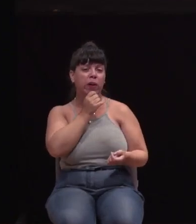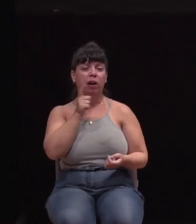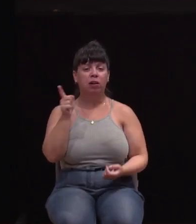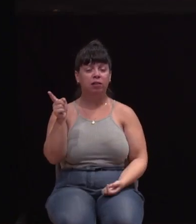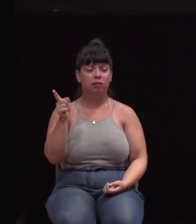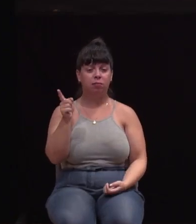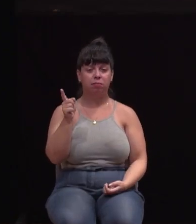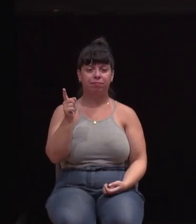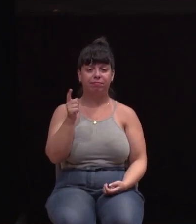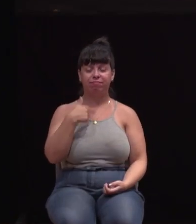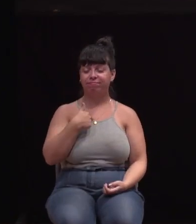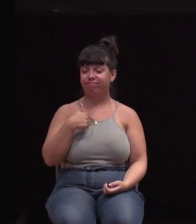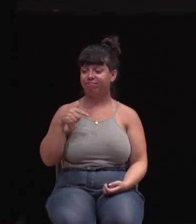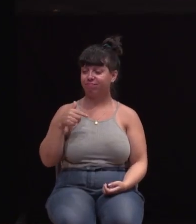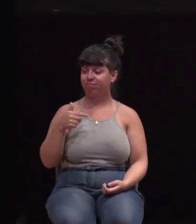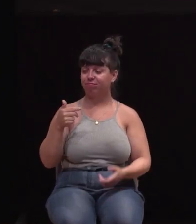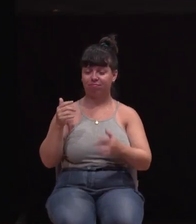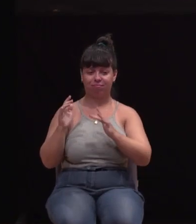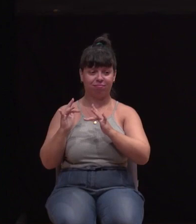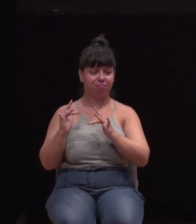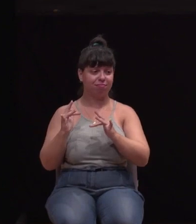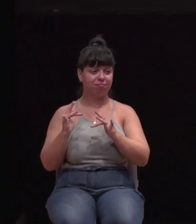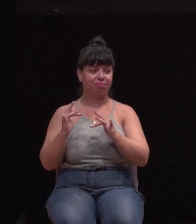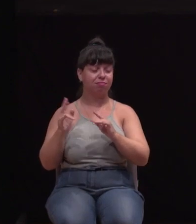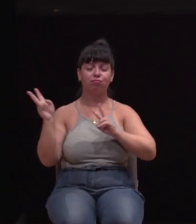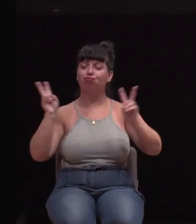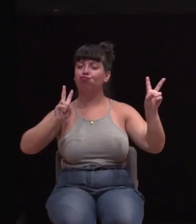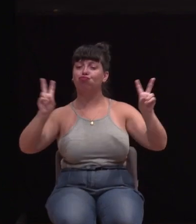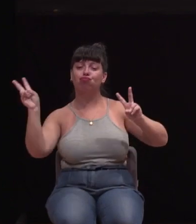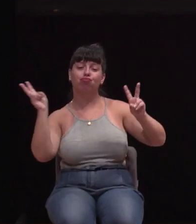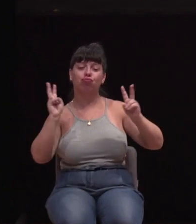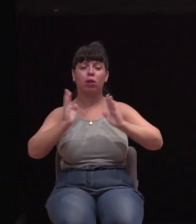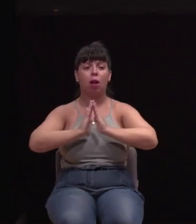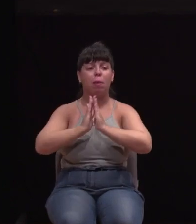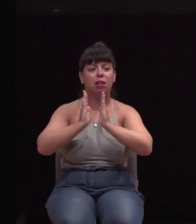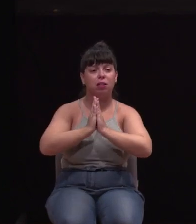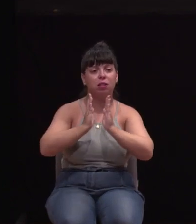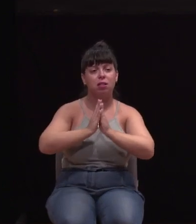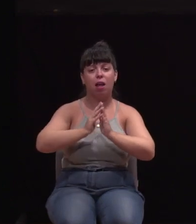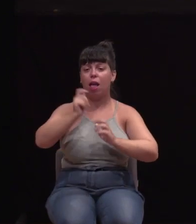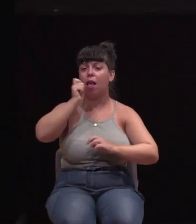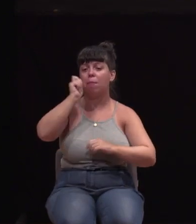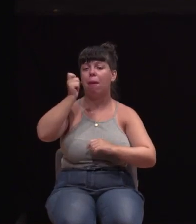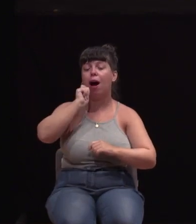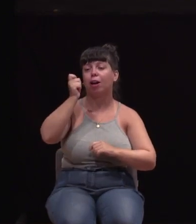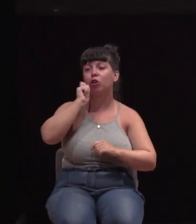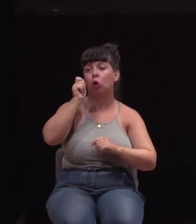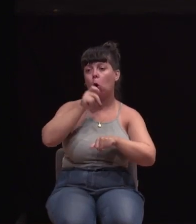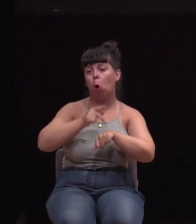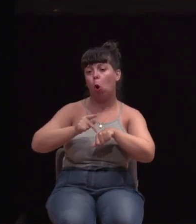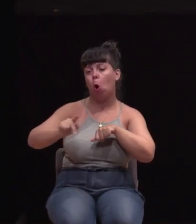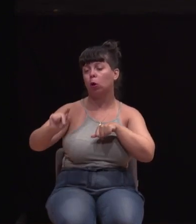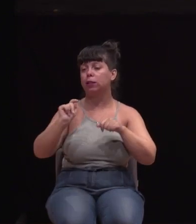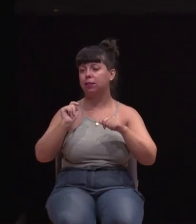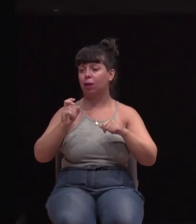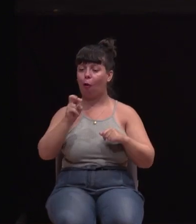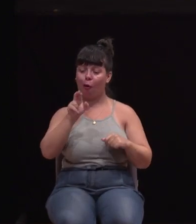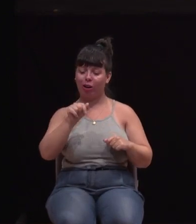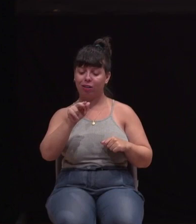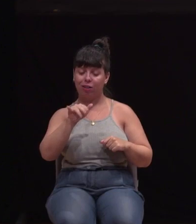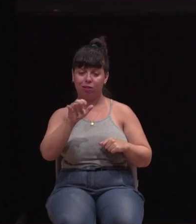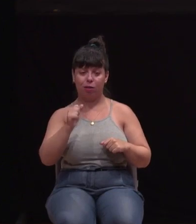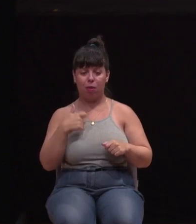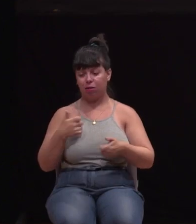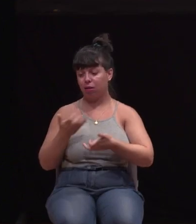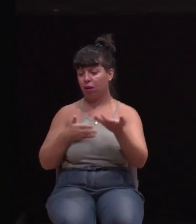super militante de esquerda, namastê, good vibe, maconha orgânica, mas nas relações subjetivas